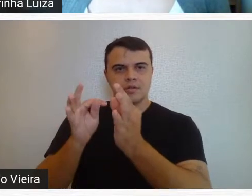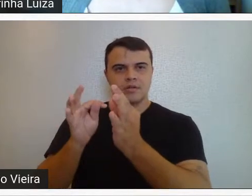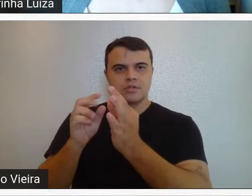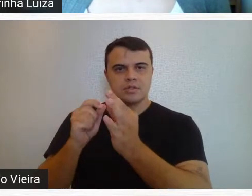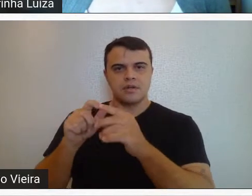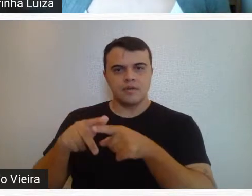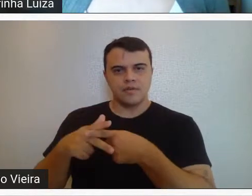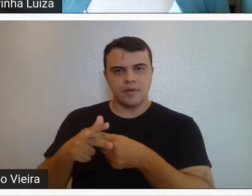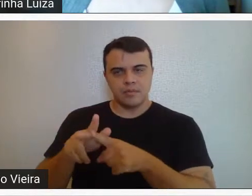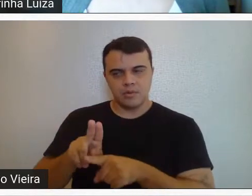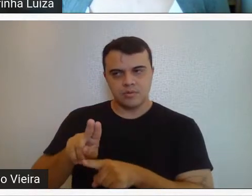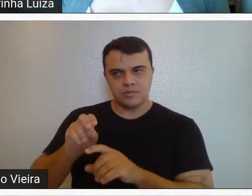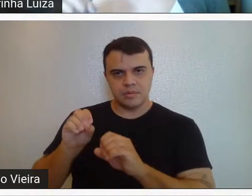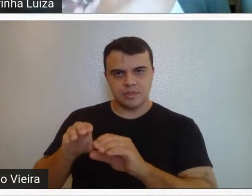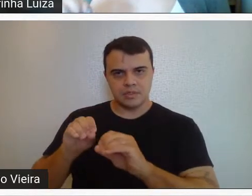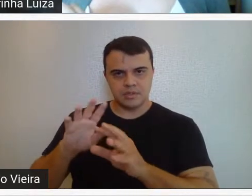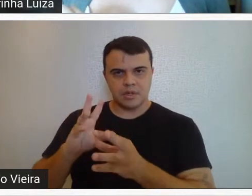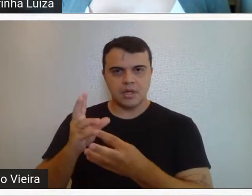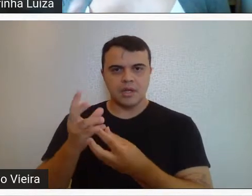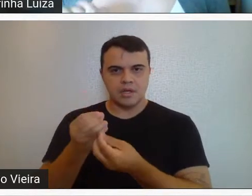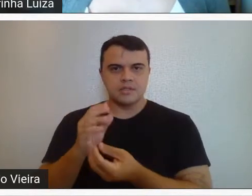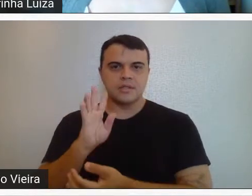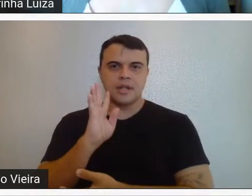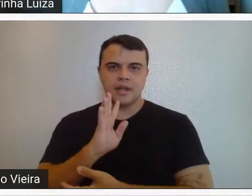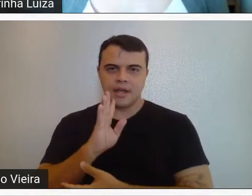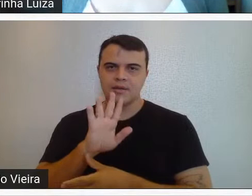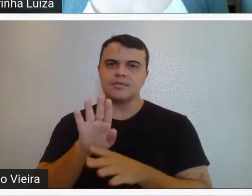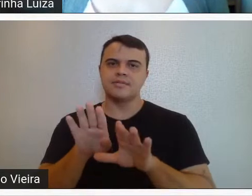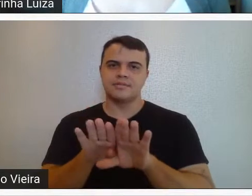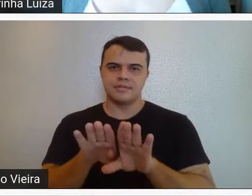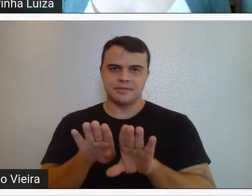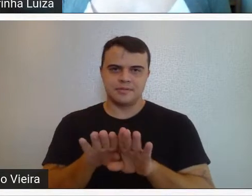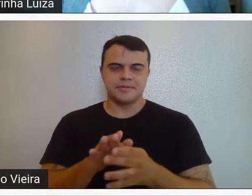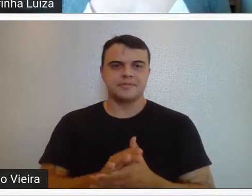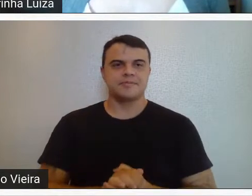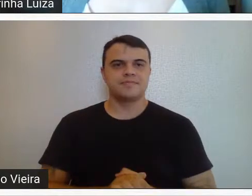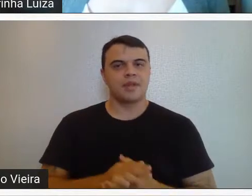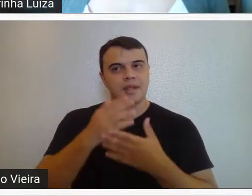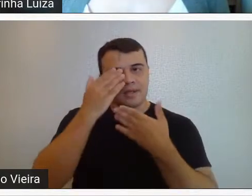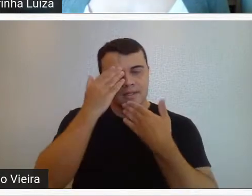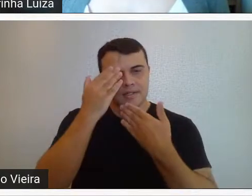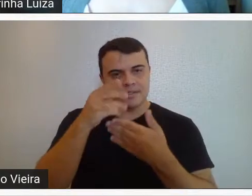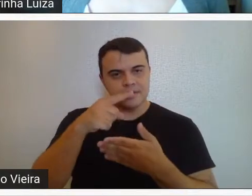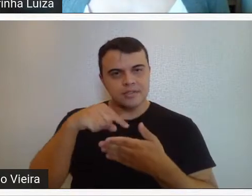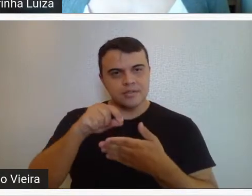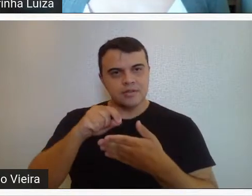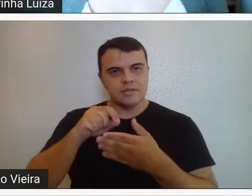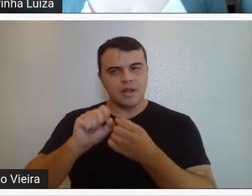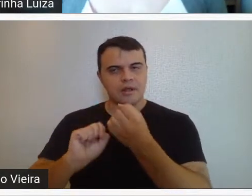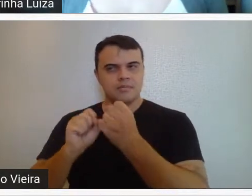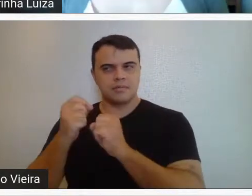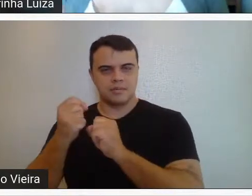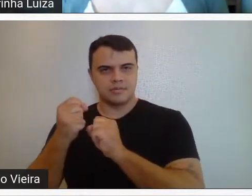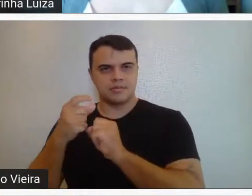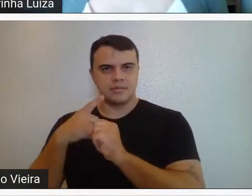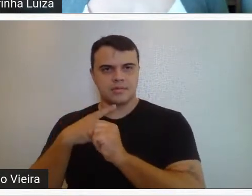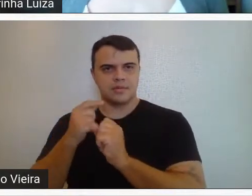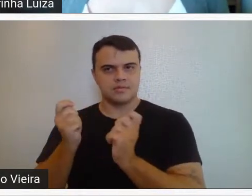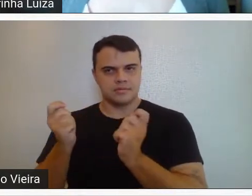novas ferramentas para o ensino de artes, está muito legal também, imperdível, agradecer aos nossos patrocinadores, que